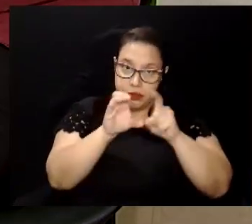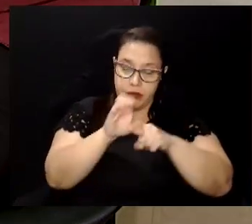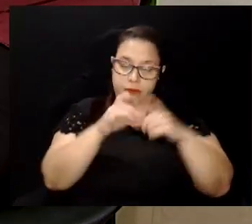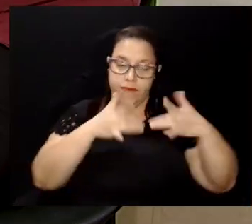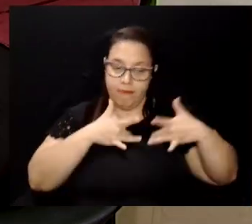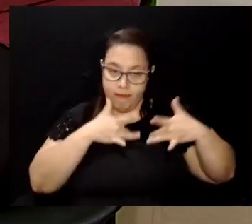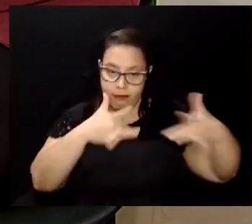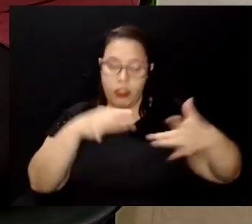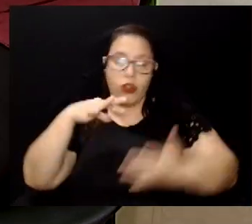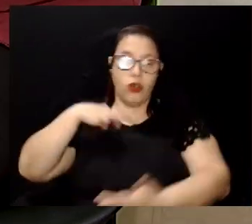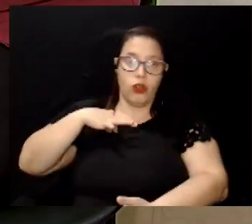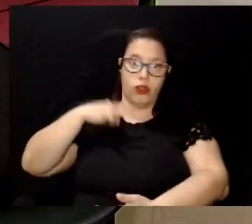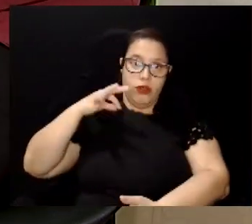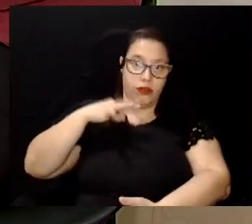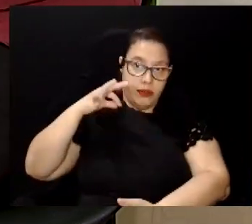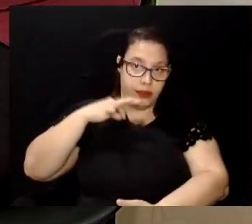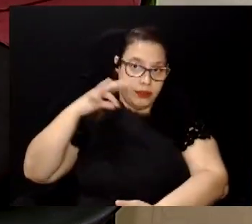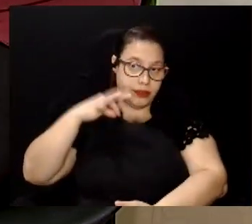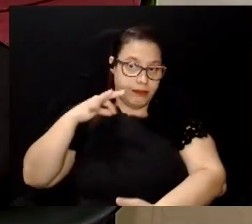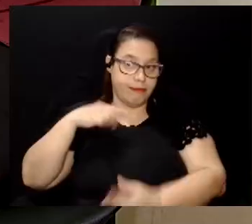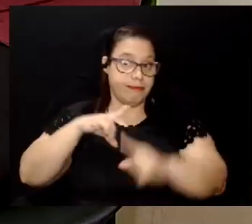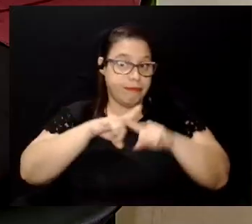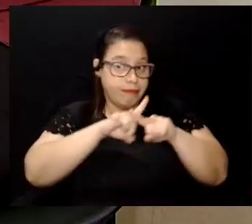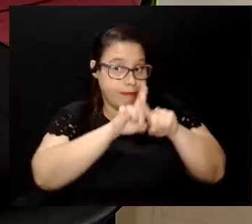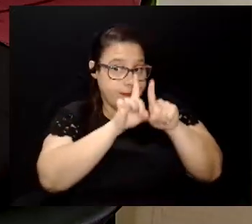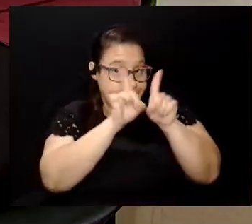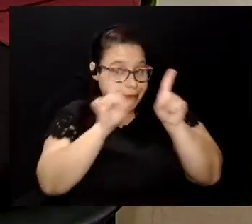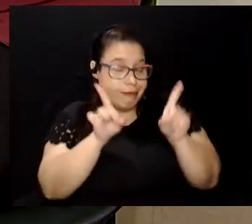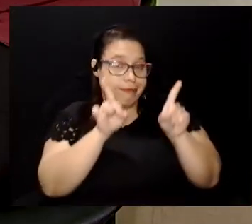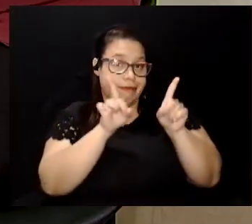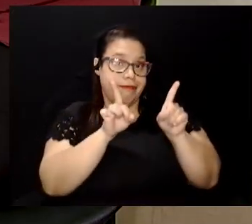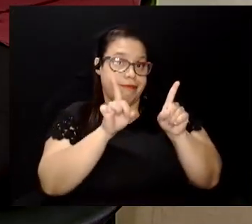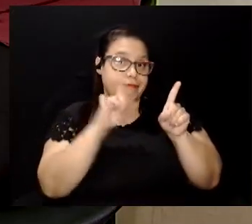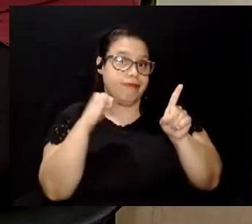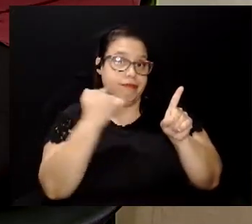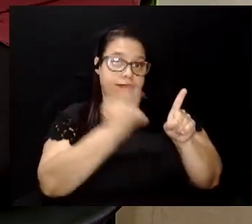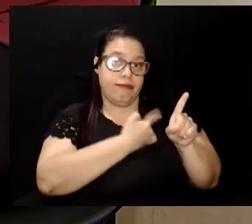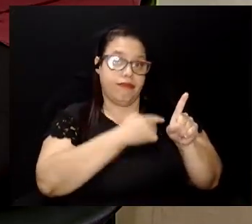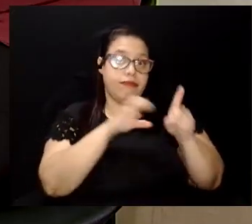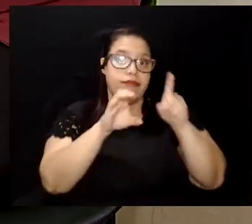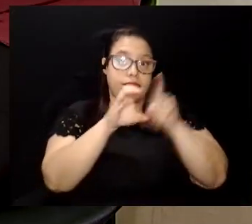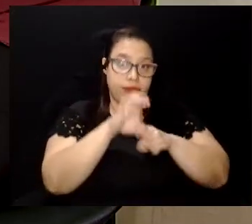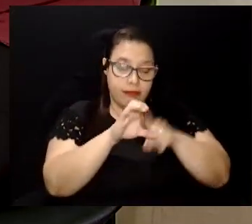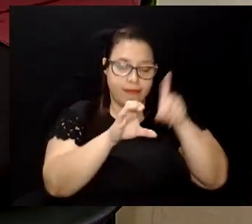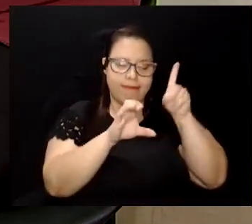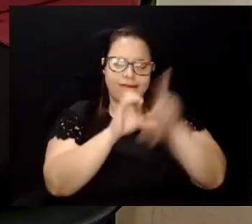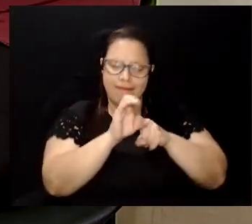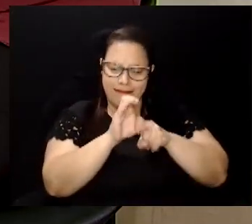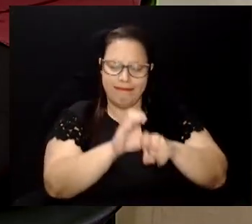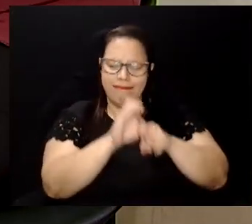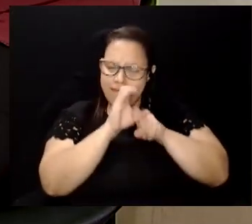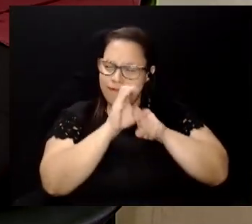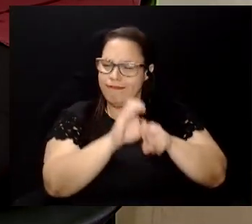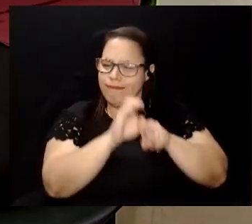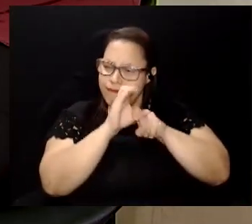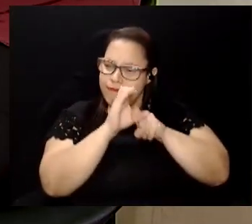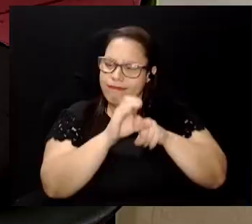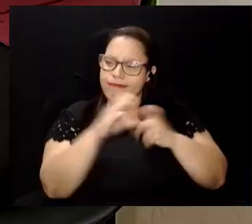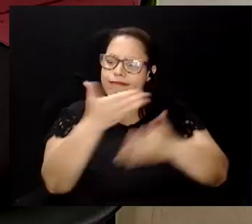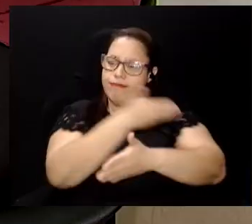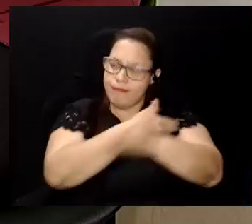voluntariado, mas a gente depende bastante também de participação